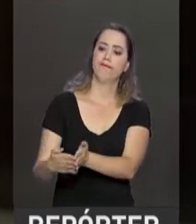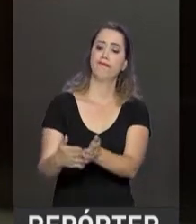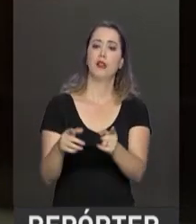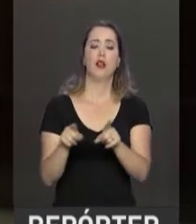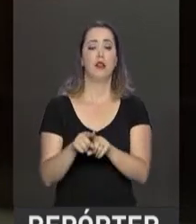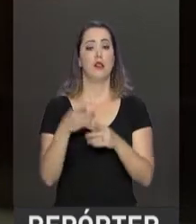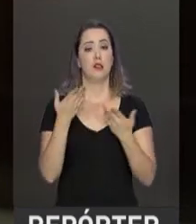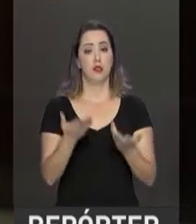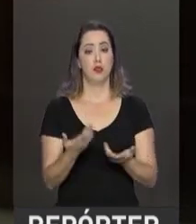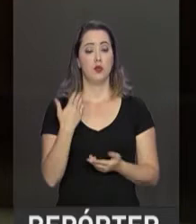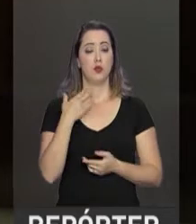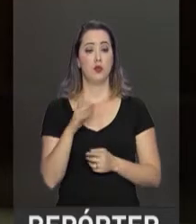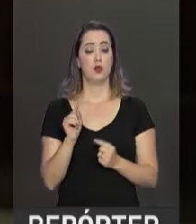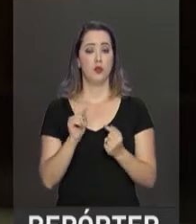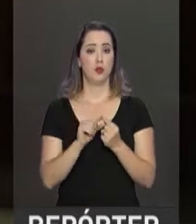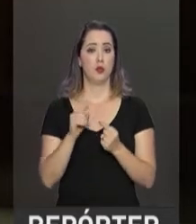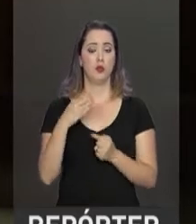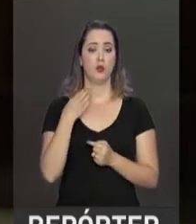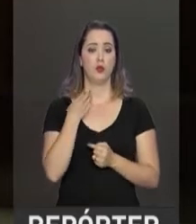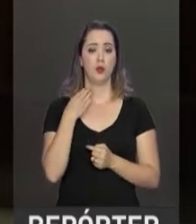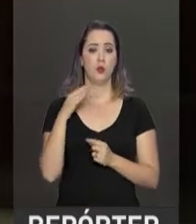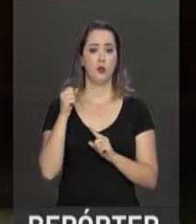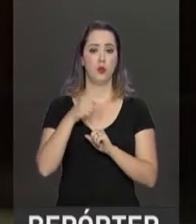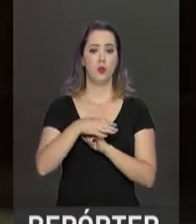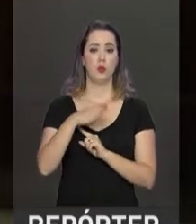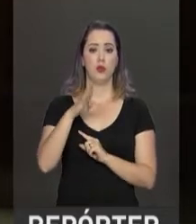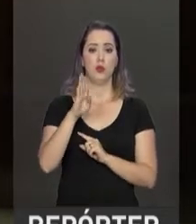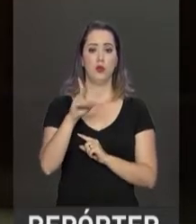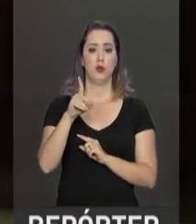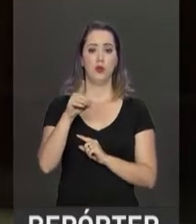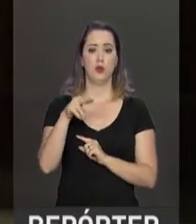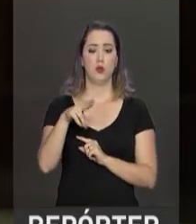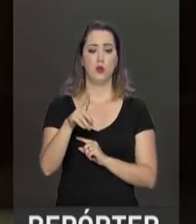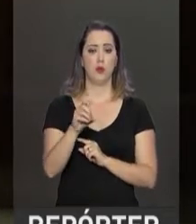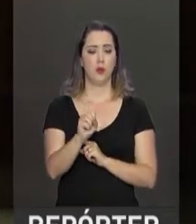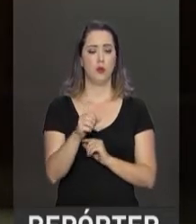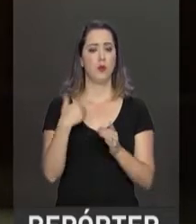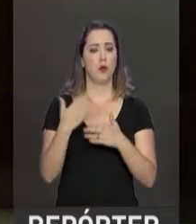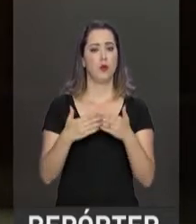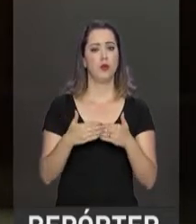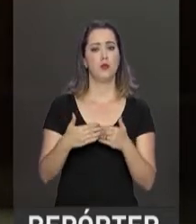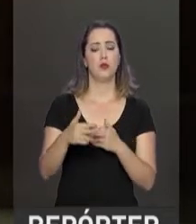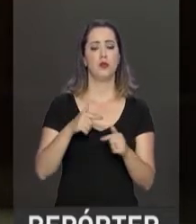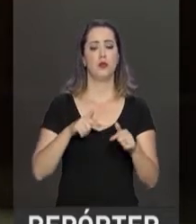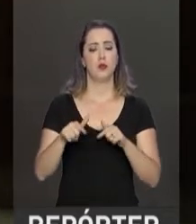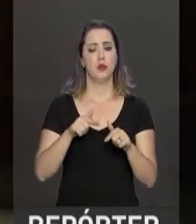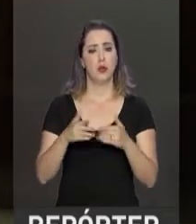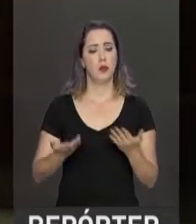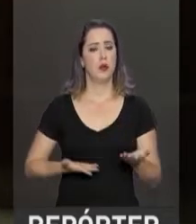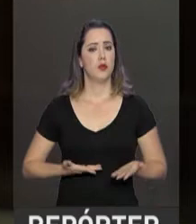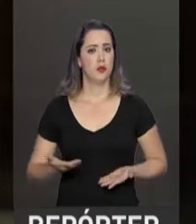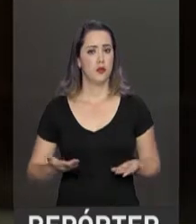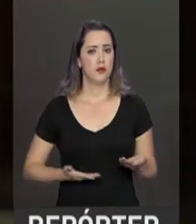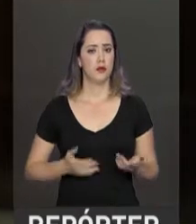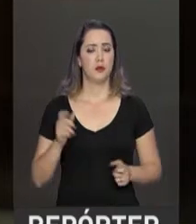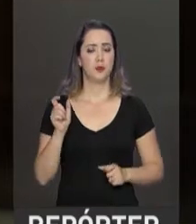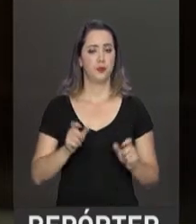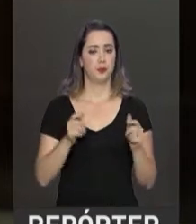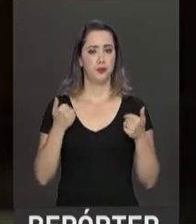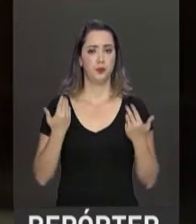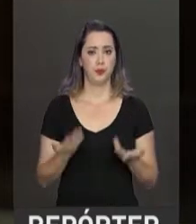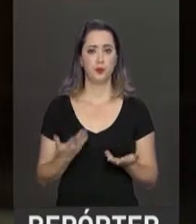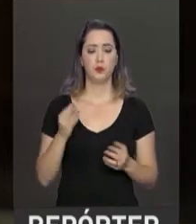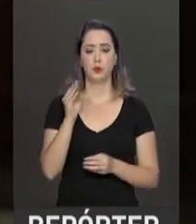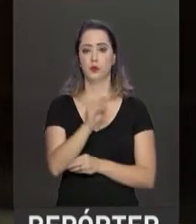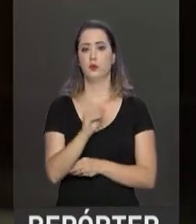diogo oliveira a regulamentação vai garantir a continuidade dos serviços prestados aos usuários além de